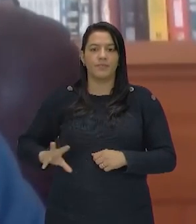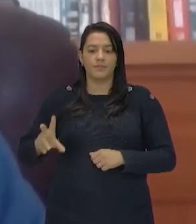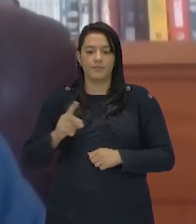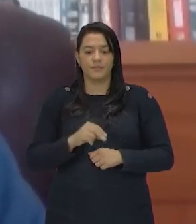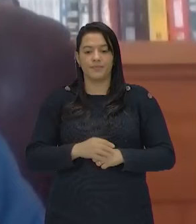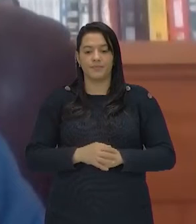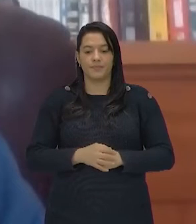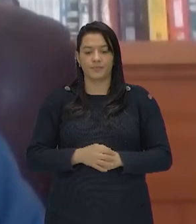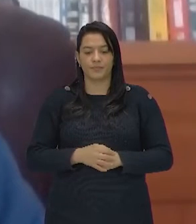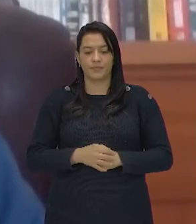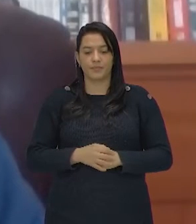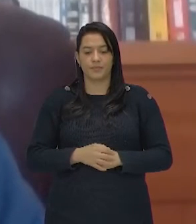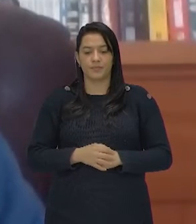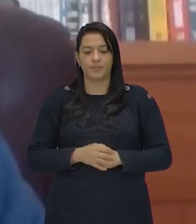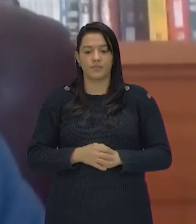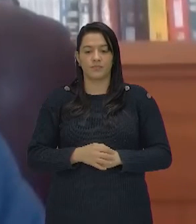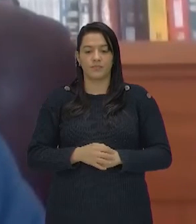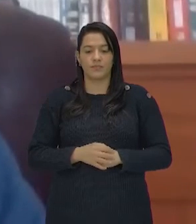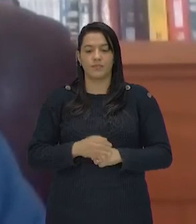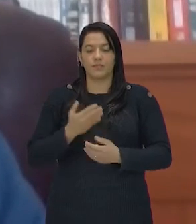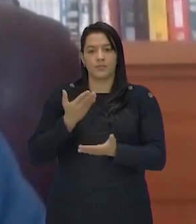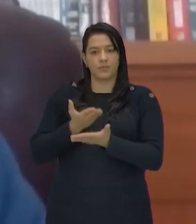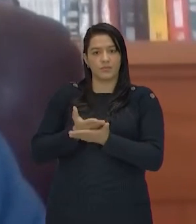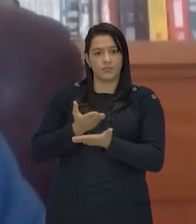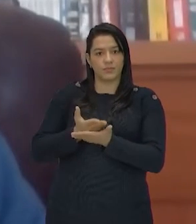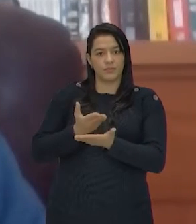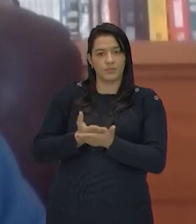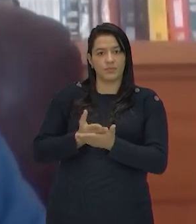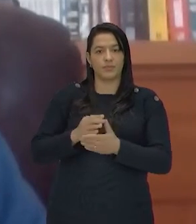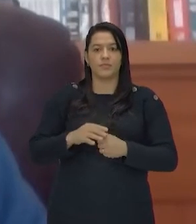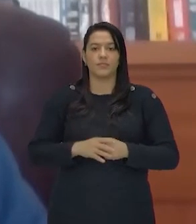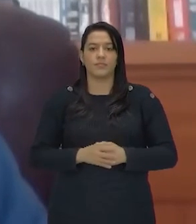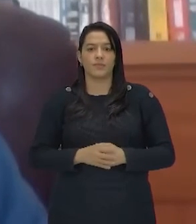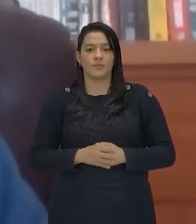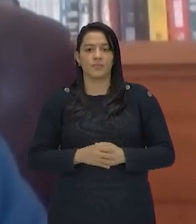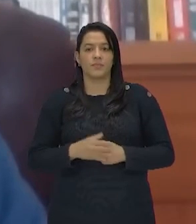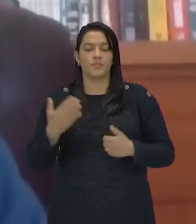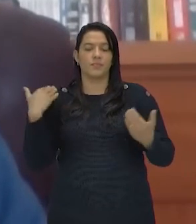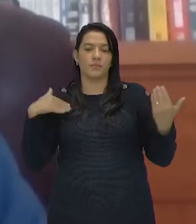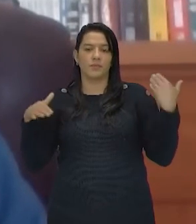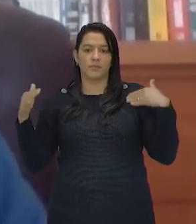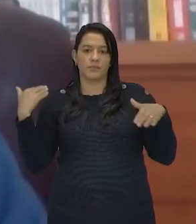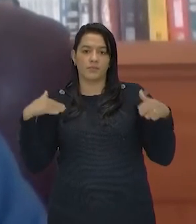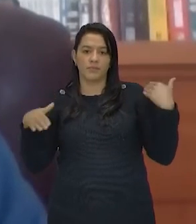for studying, para estudar, and for my leisure, para o lazer.